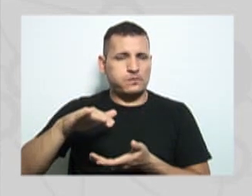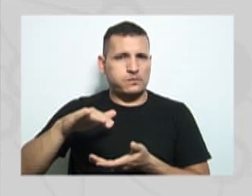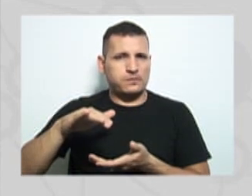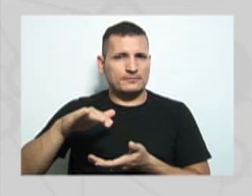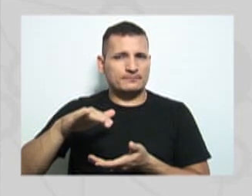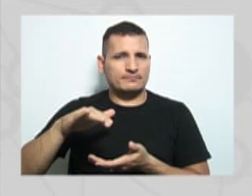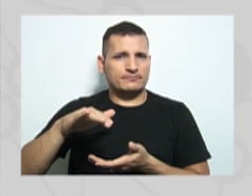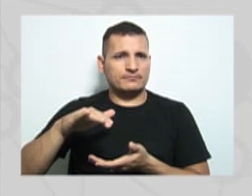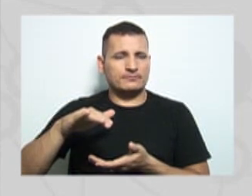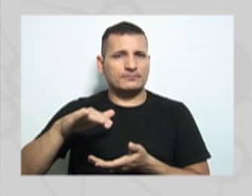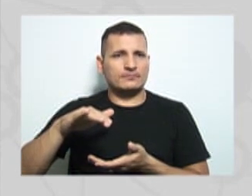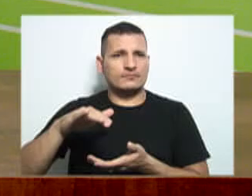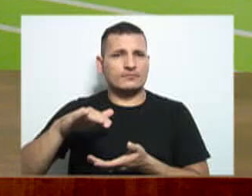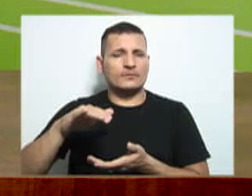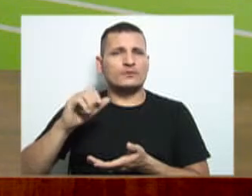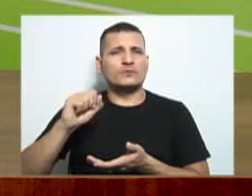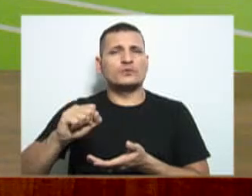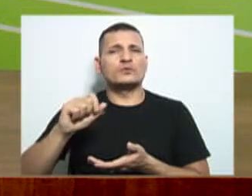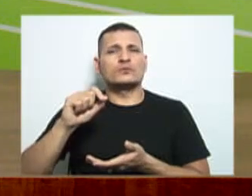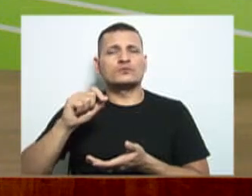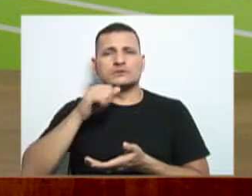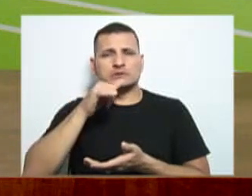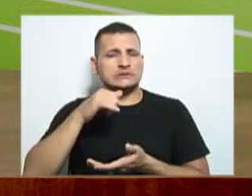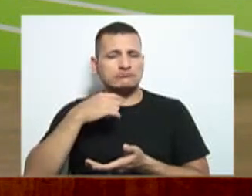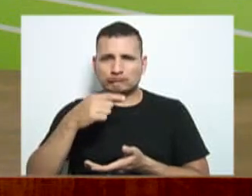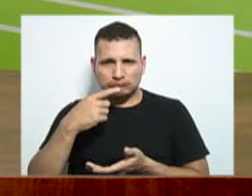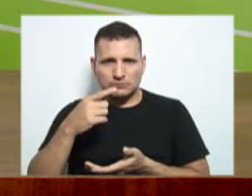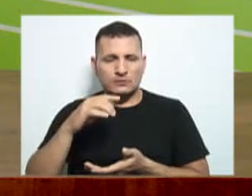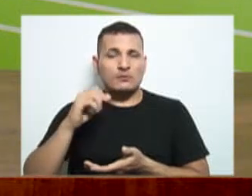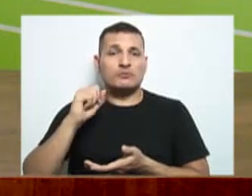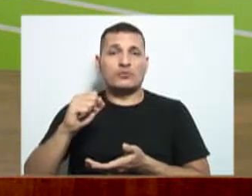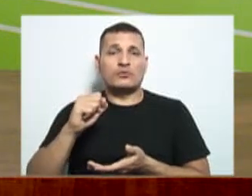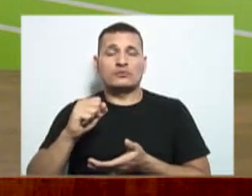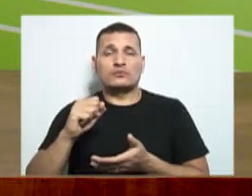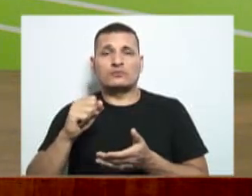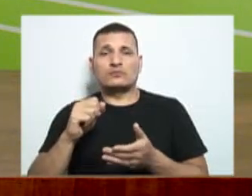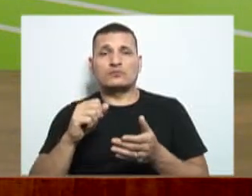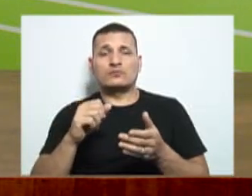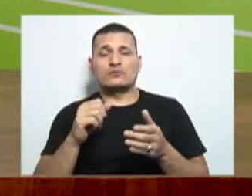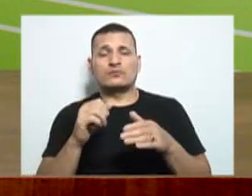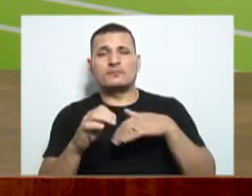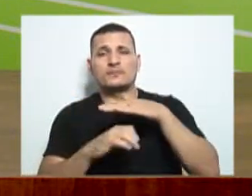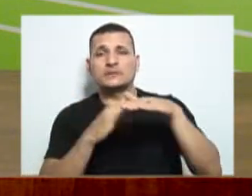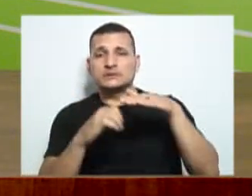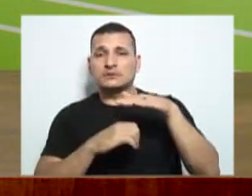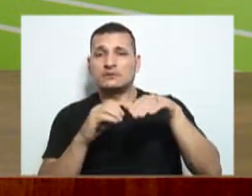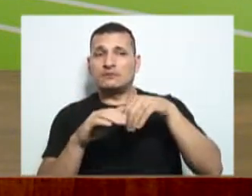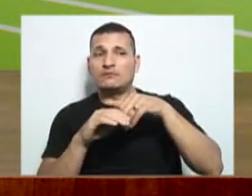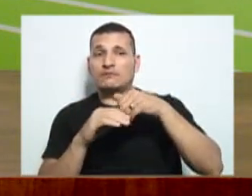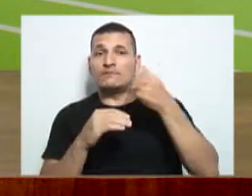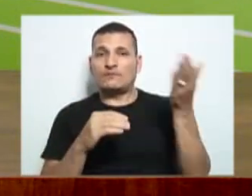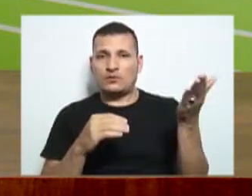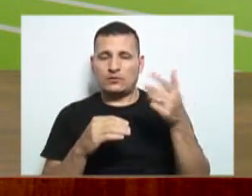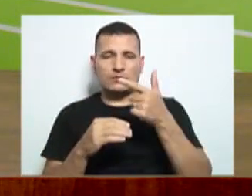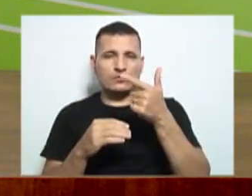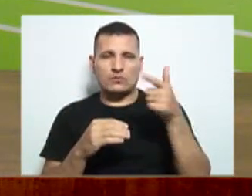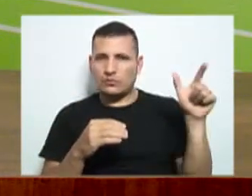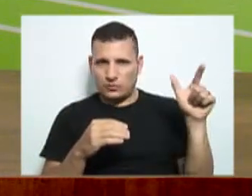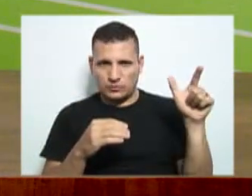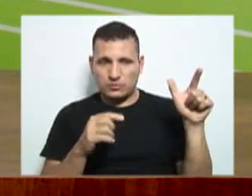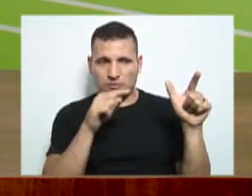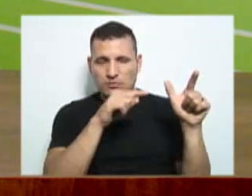atende, o que eu faço? Eu posso pegar de terceiros, estranho à cooperativa, um outro produtor rural que